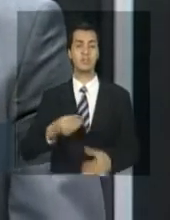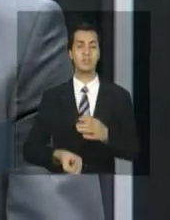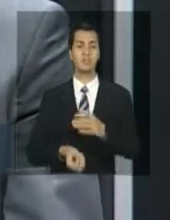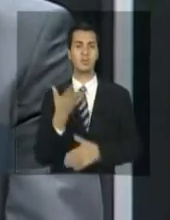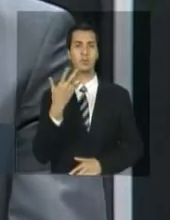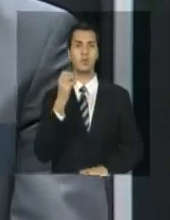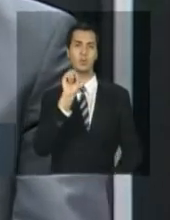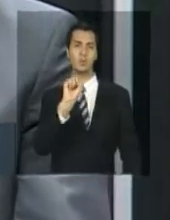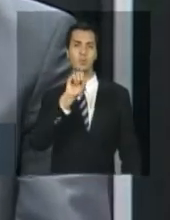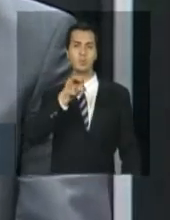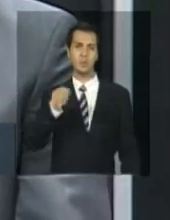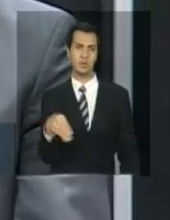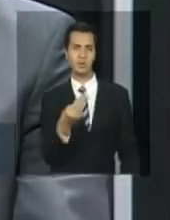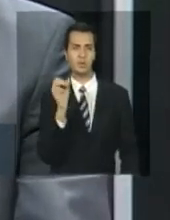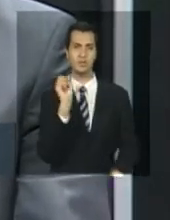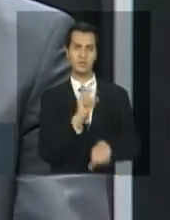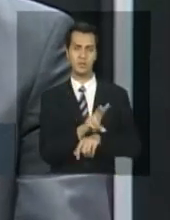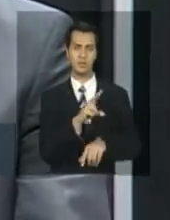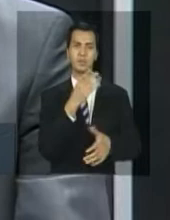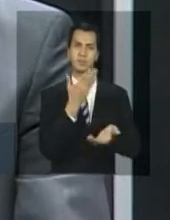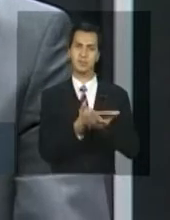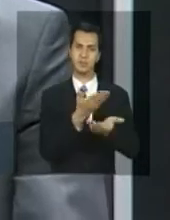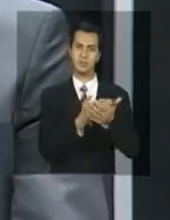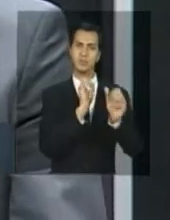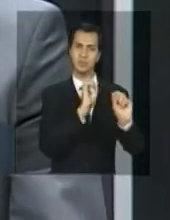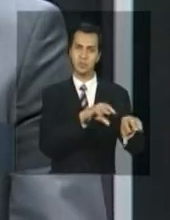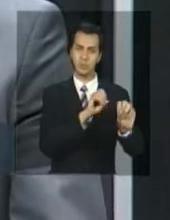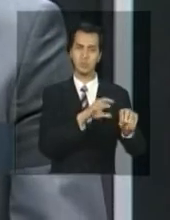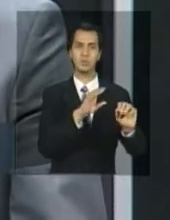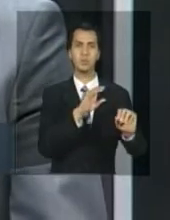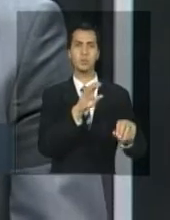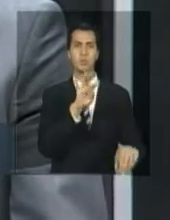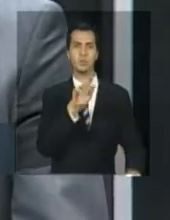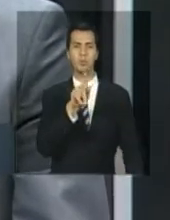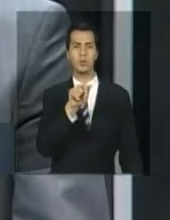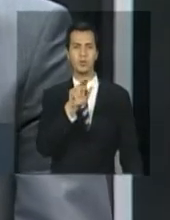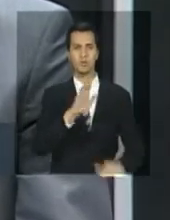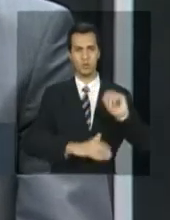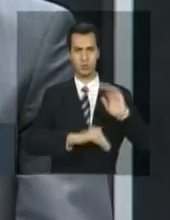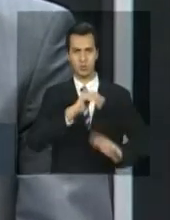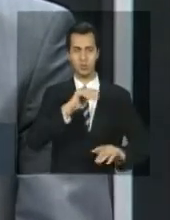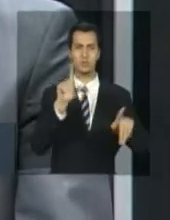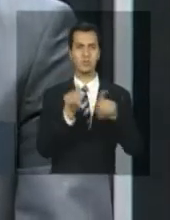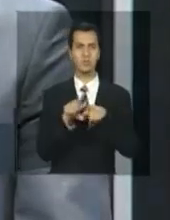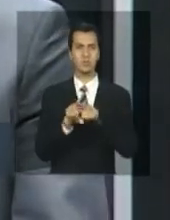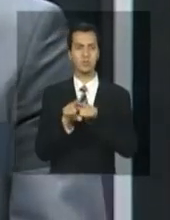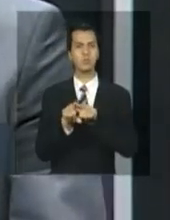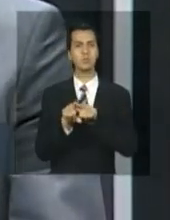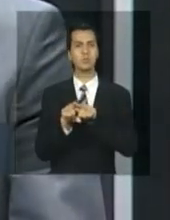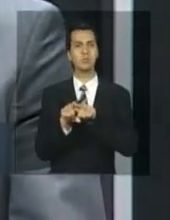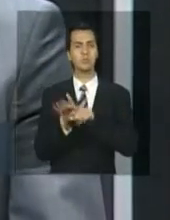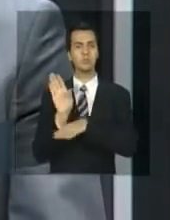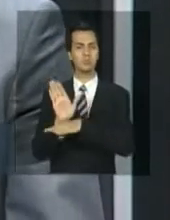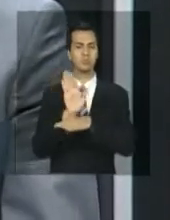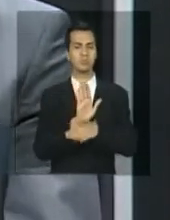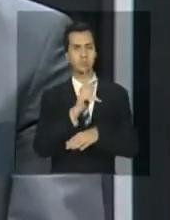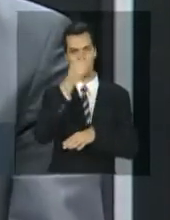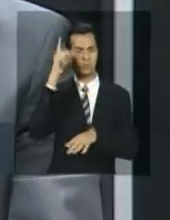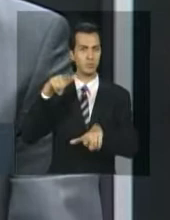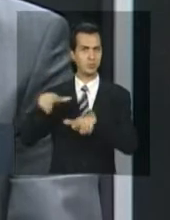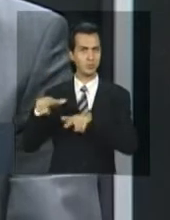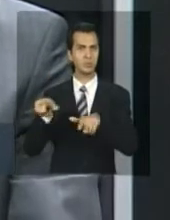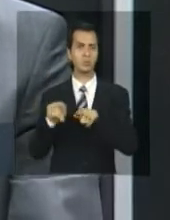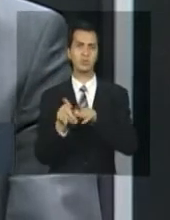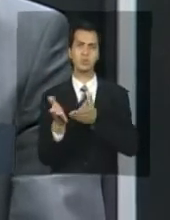ensino profissionalizante e qualificação profissional aos nossos jovens e trabalhadores, para